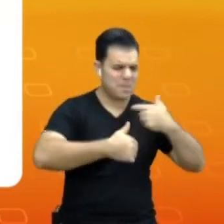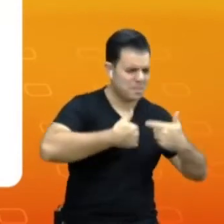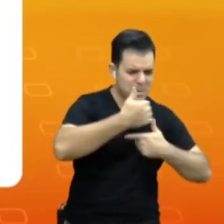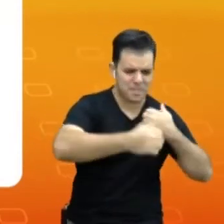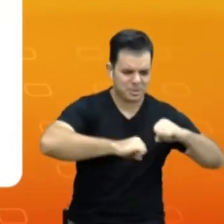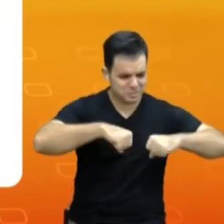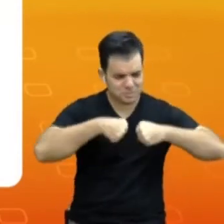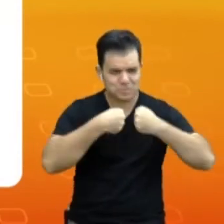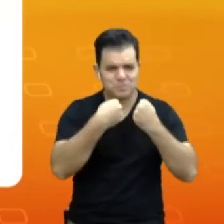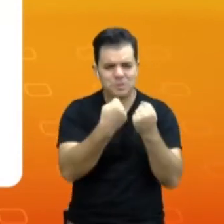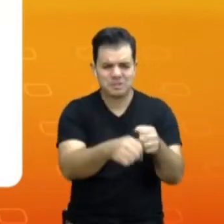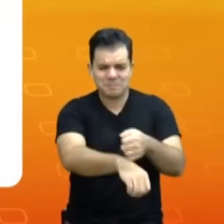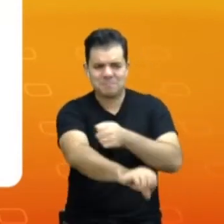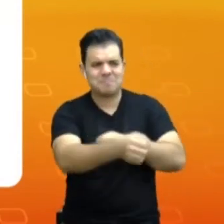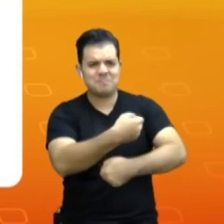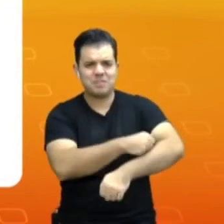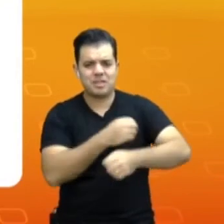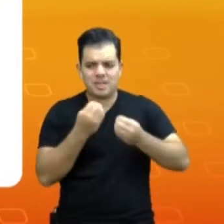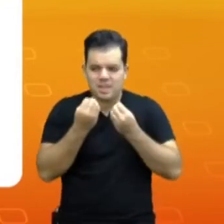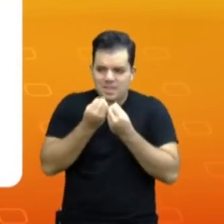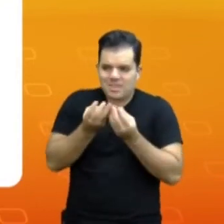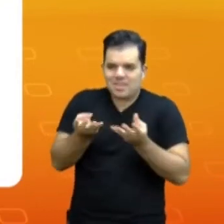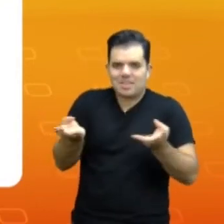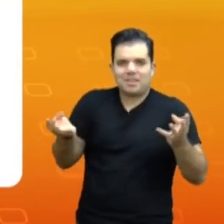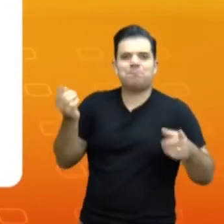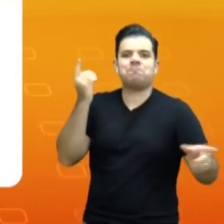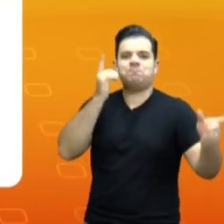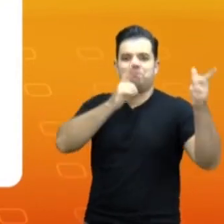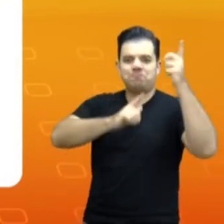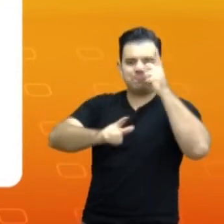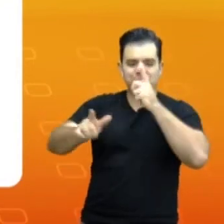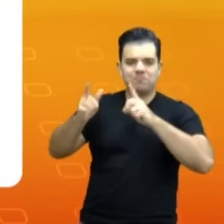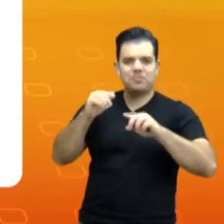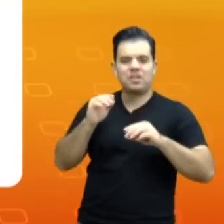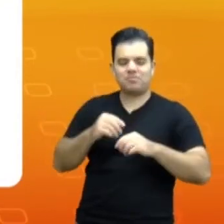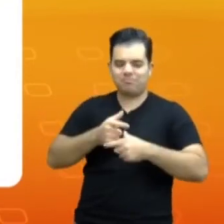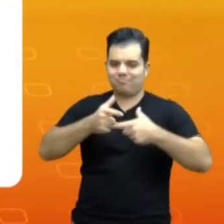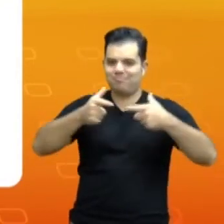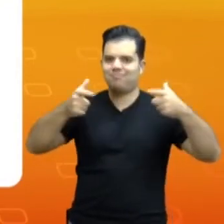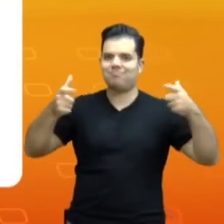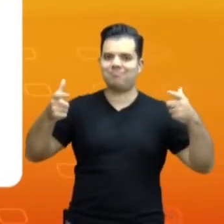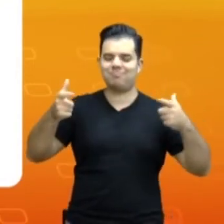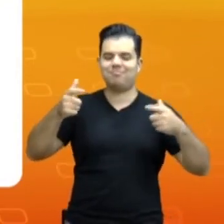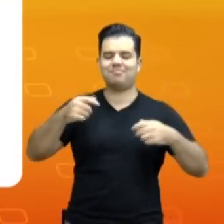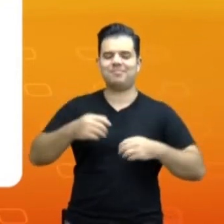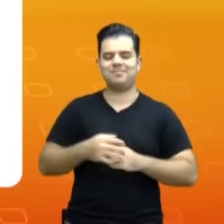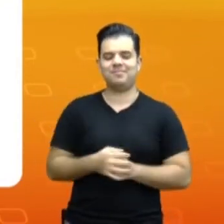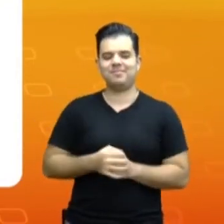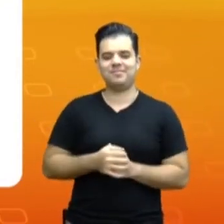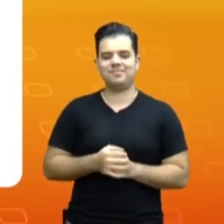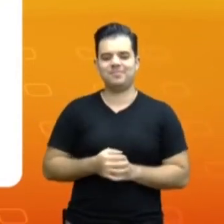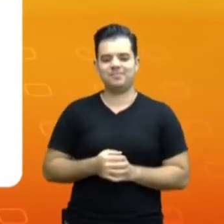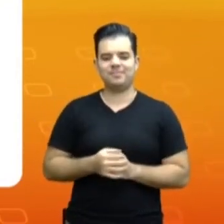fazer essa entrega no tamanho que foi.